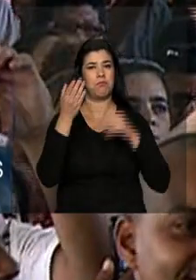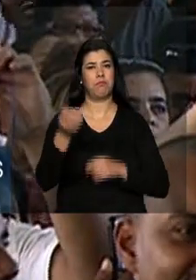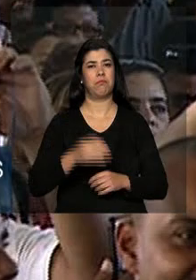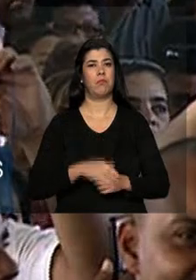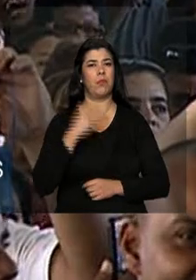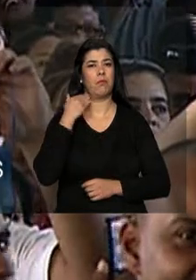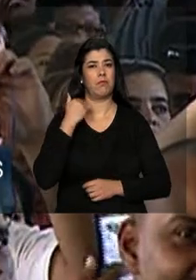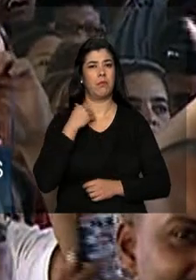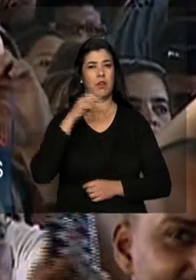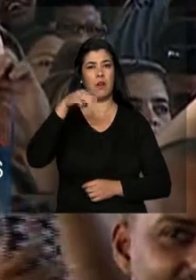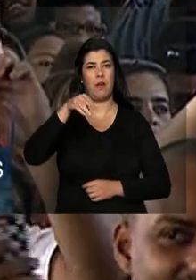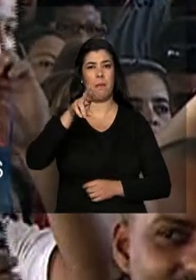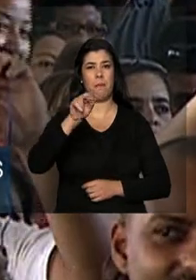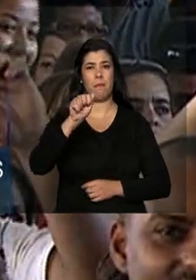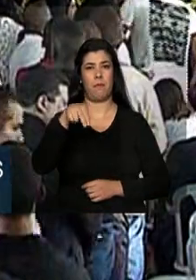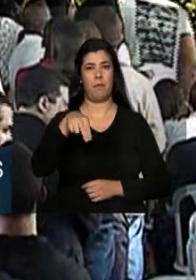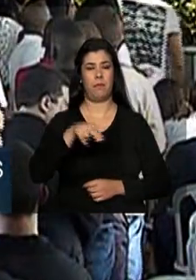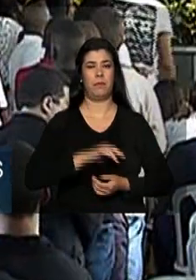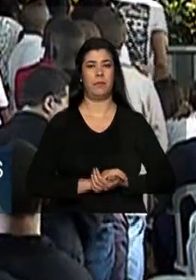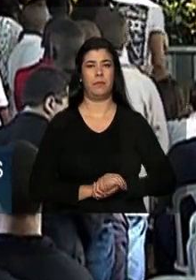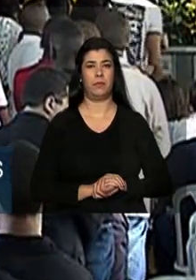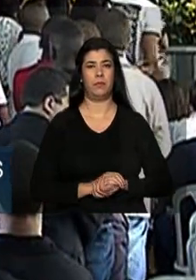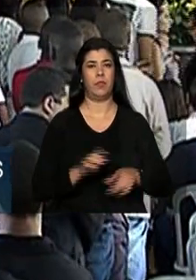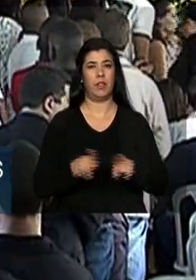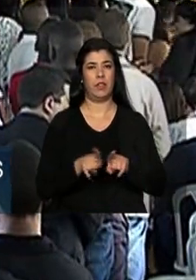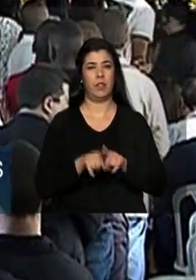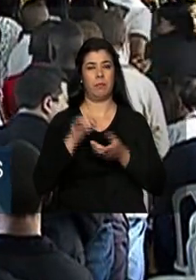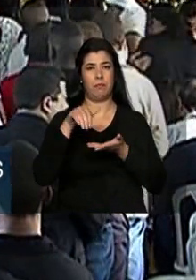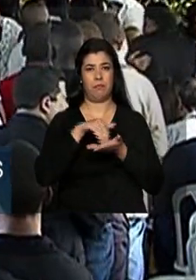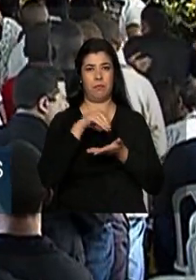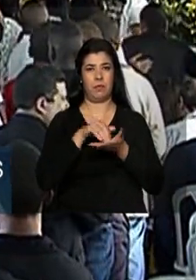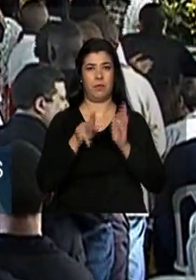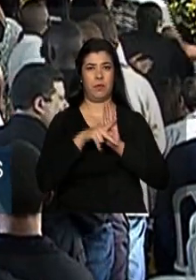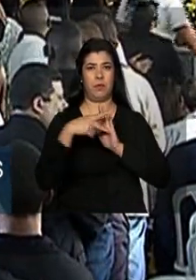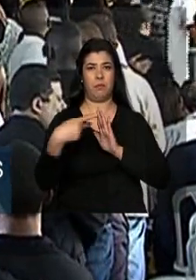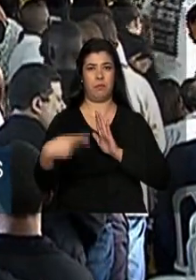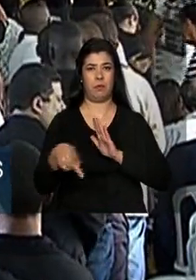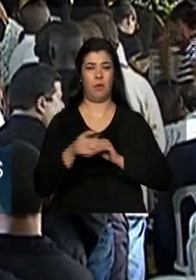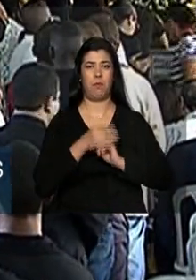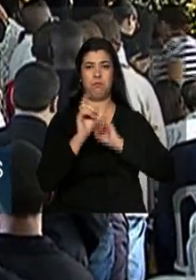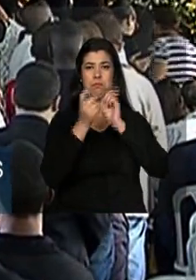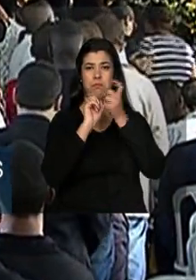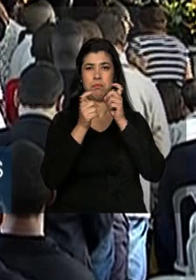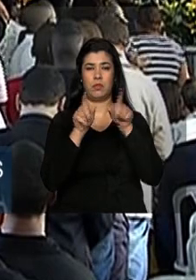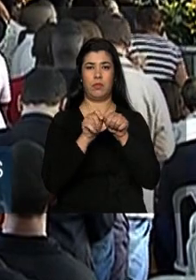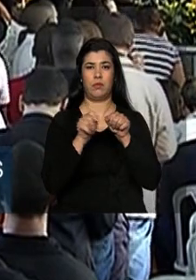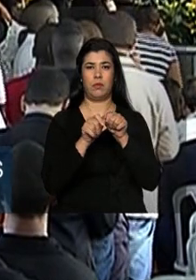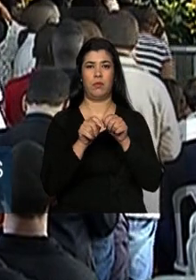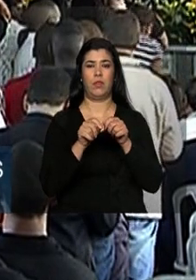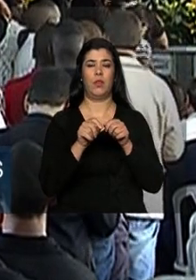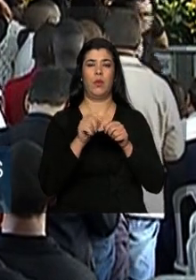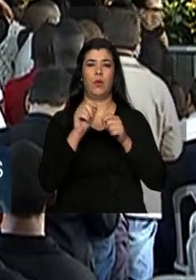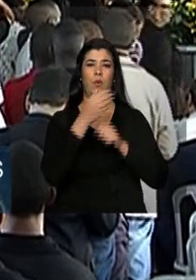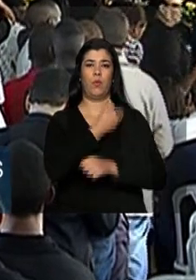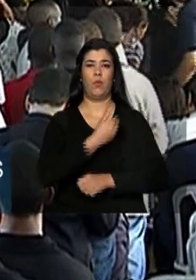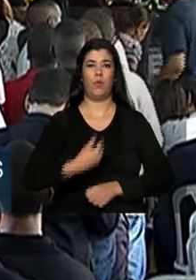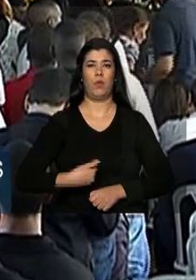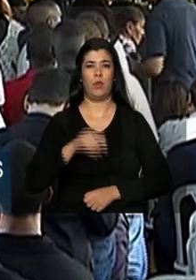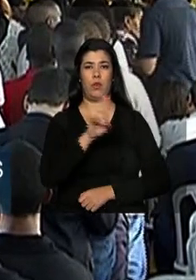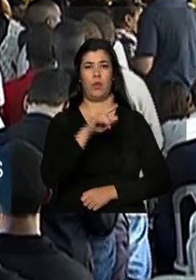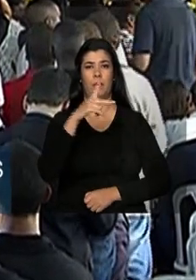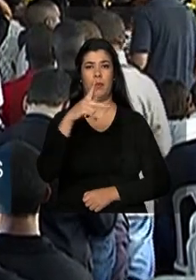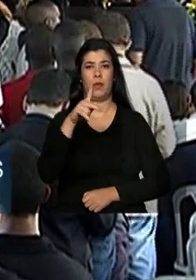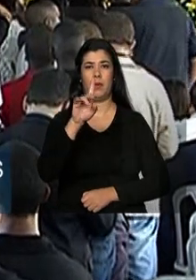comigo. Nosso querido secretário executivo de governo, deputado Pedro Paulo, secretário